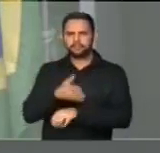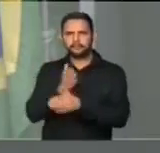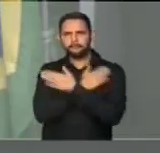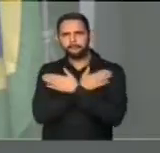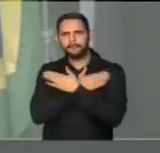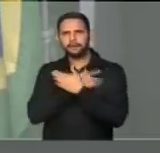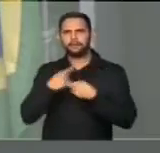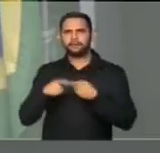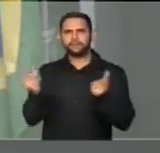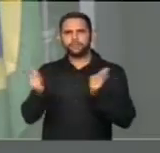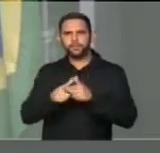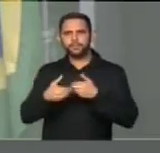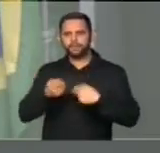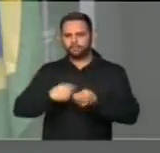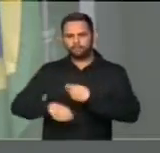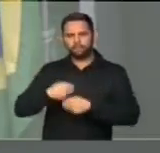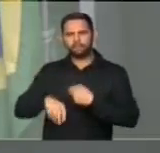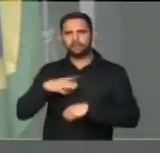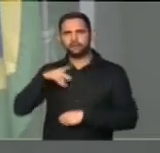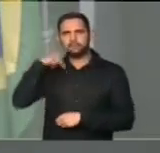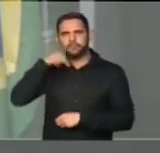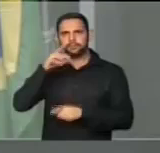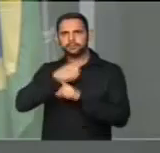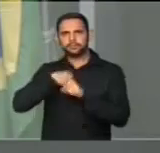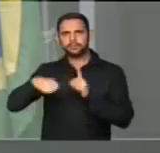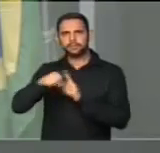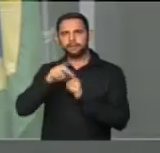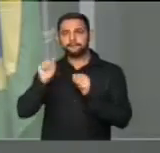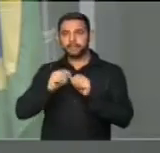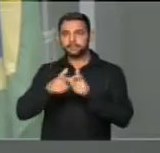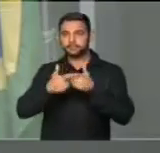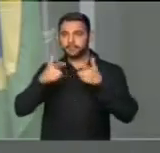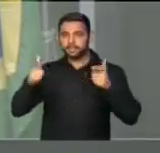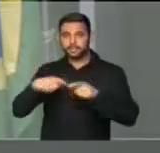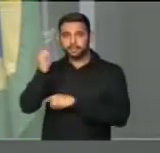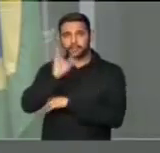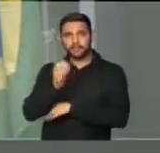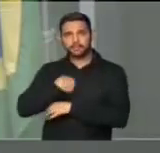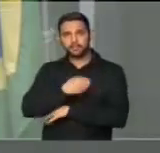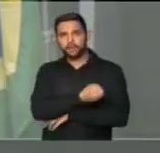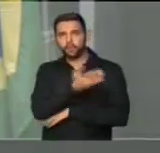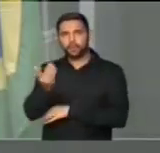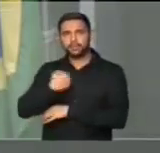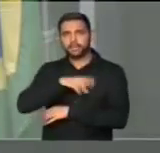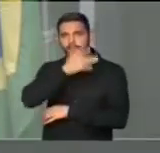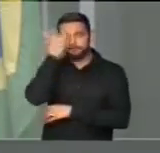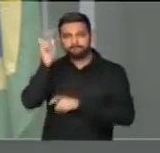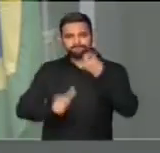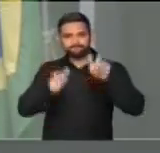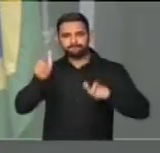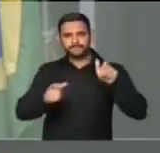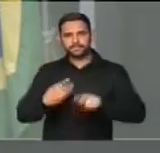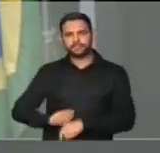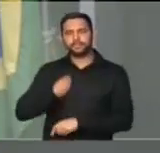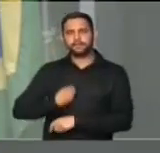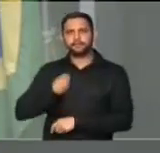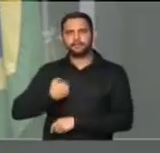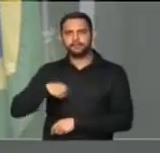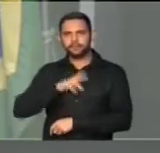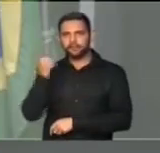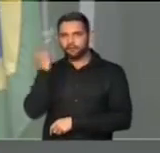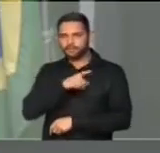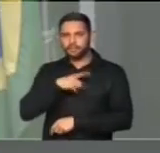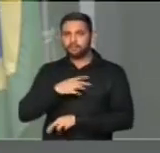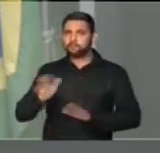e desaceleração das políticas sociais fazem crescer no país o número de pessoas que vivem em condições